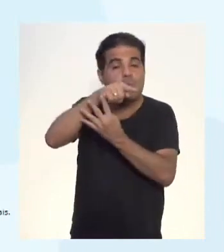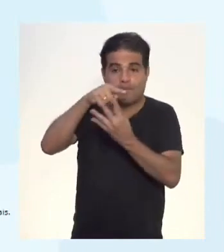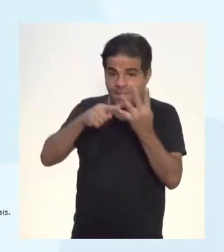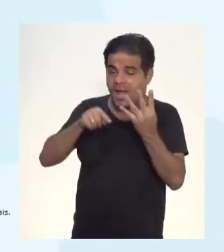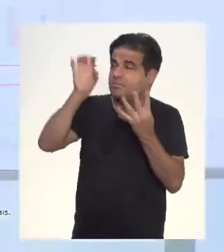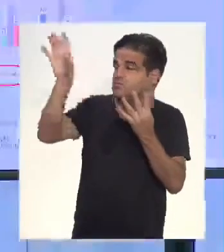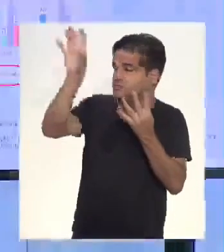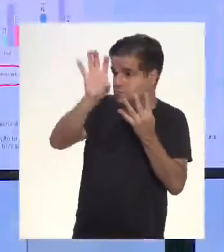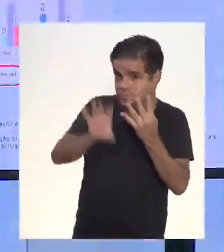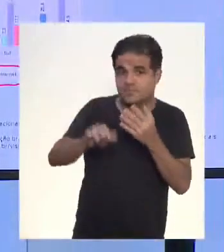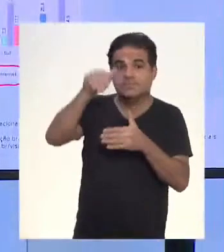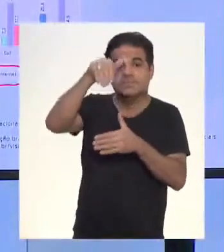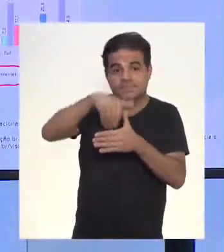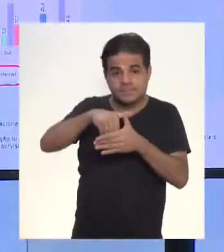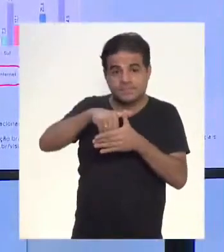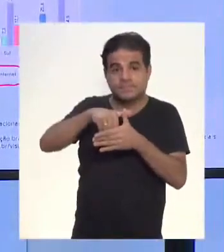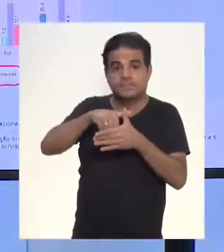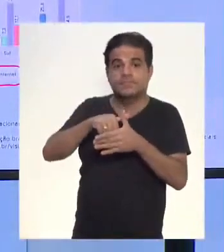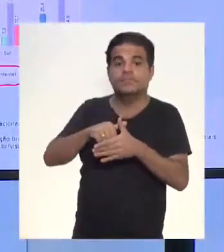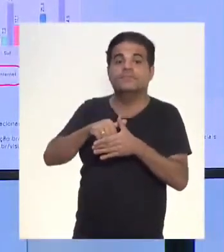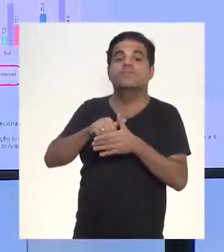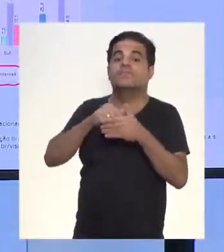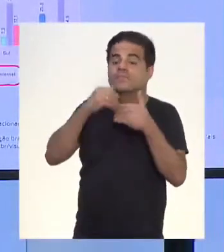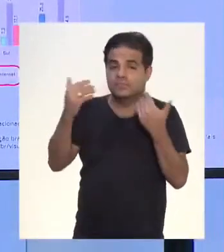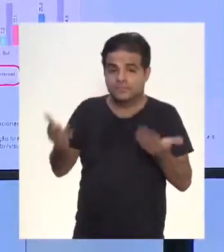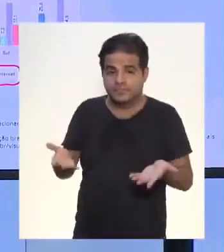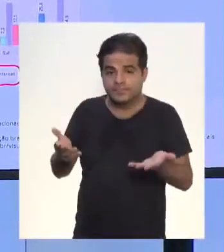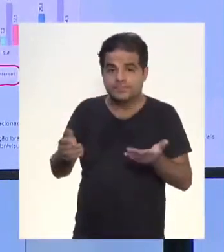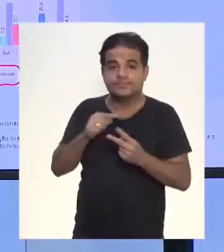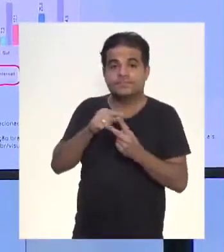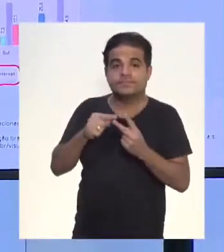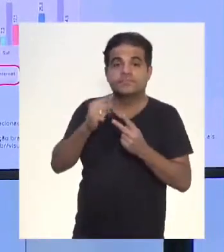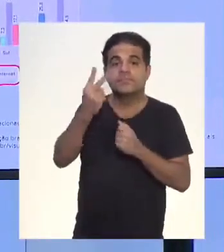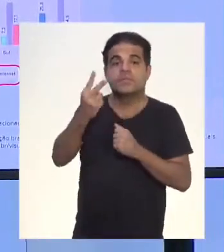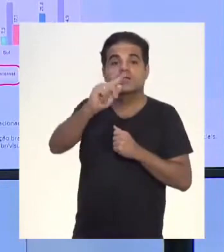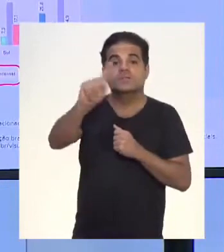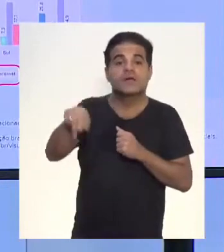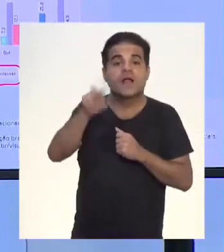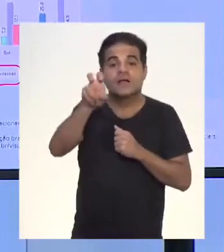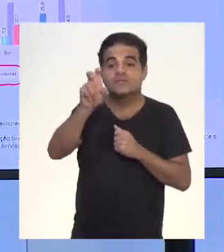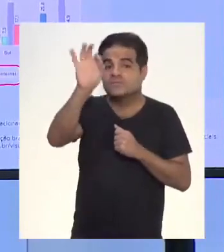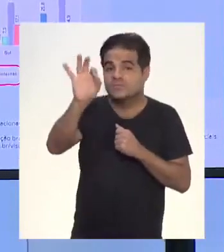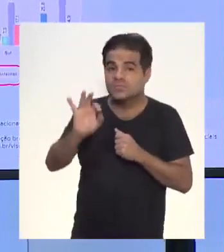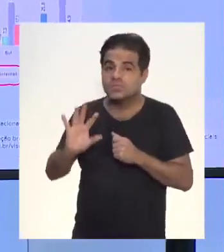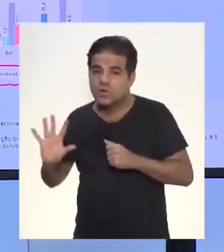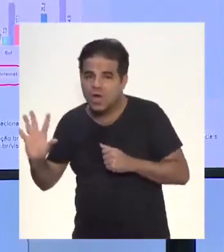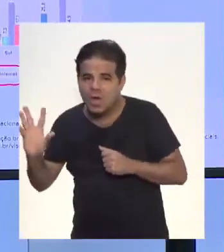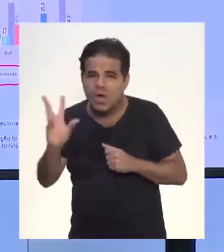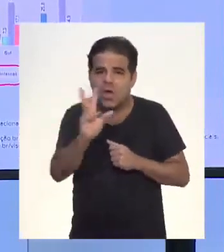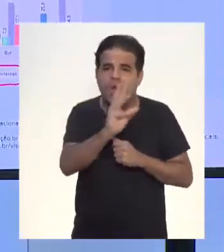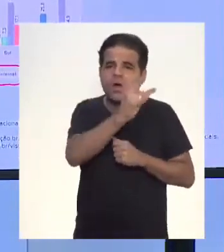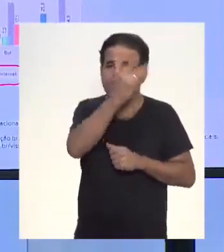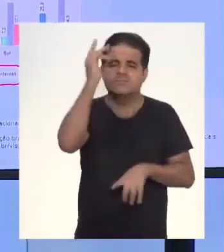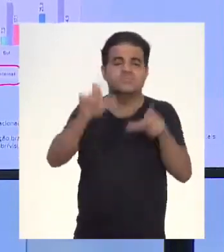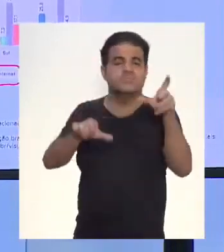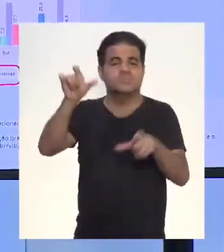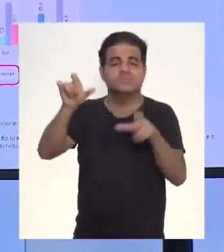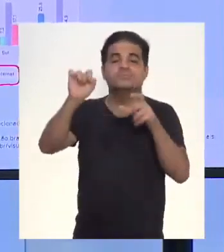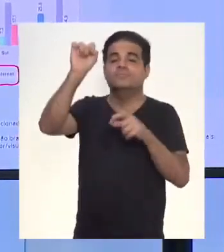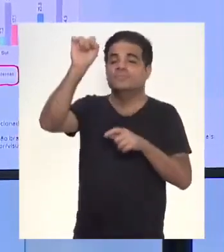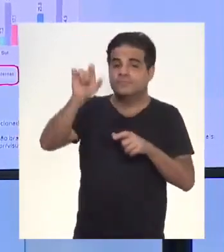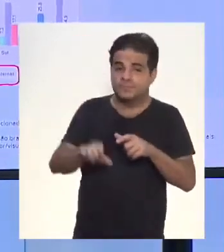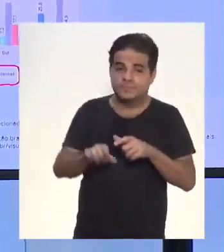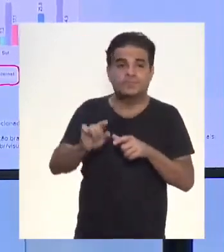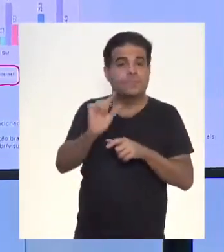aí dentro dessa perspectiva. Então, 2,5% de todas as pessoas da região